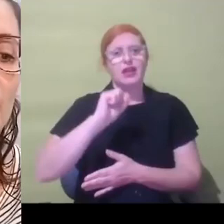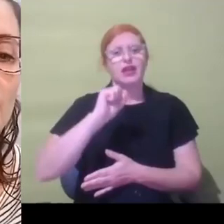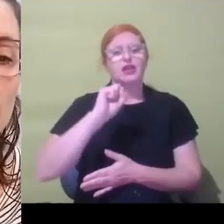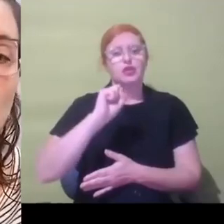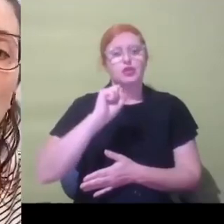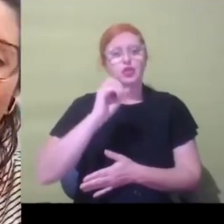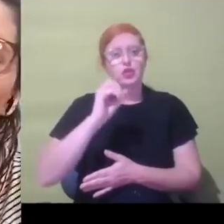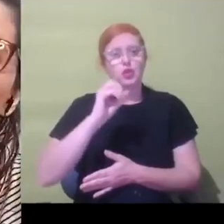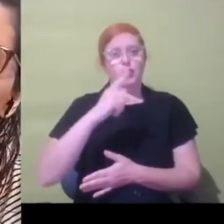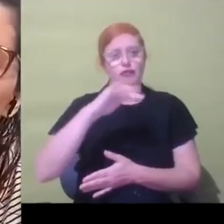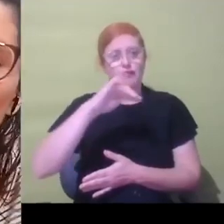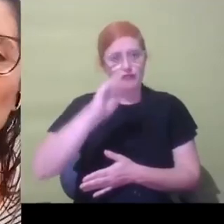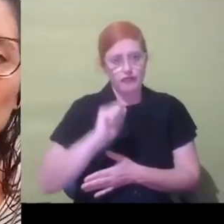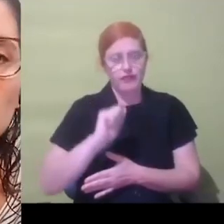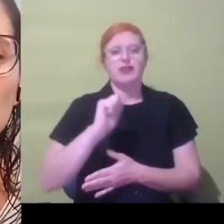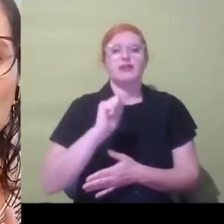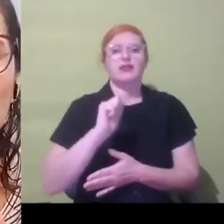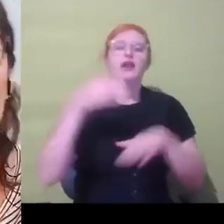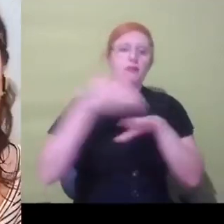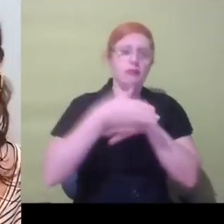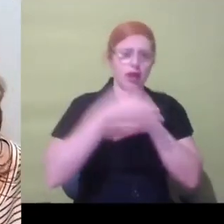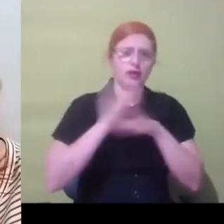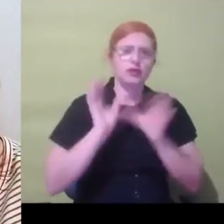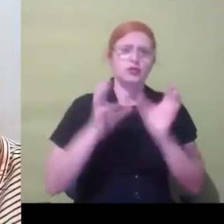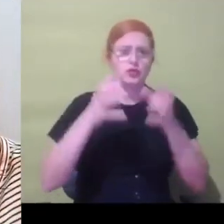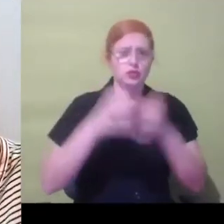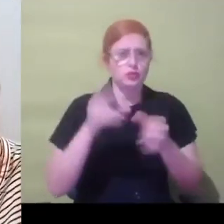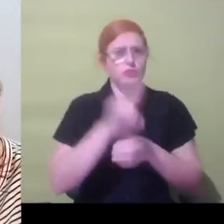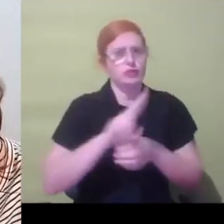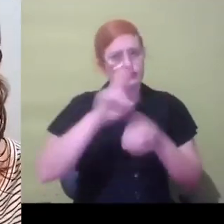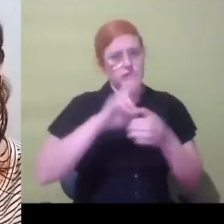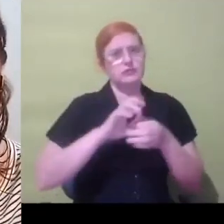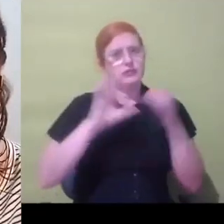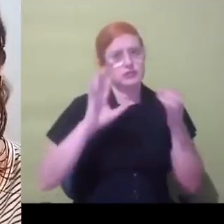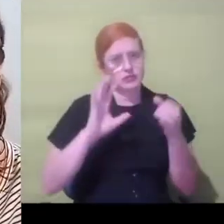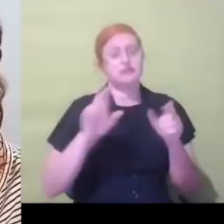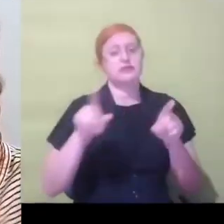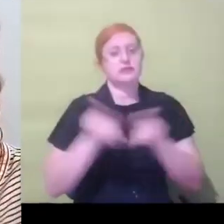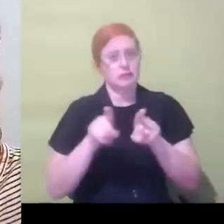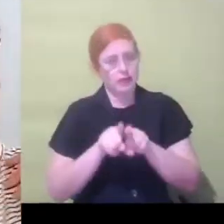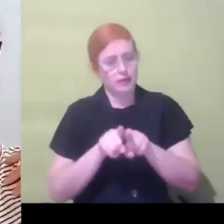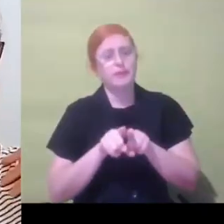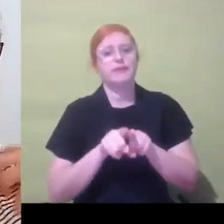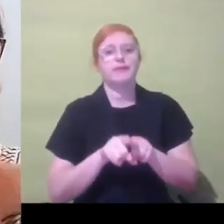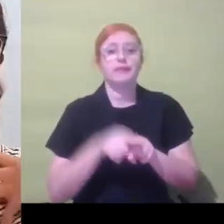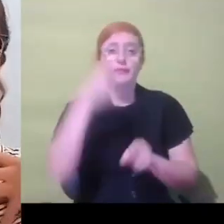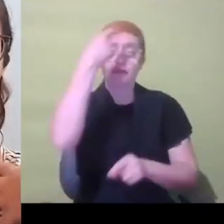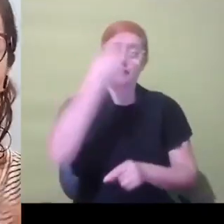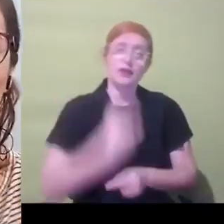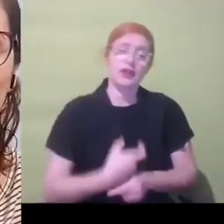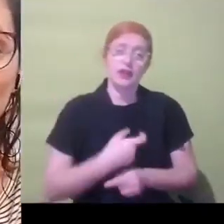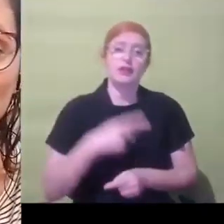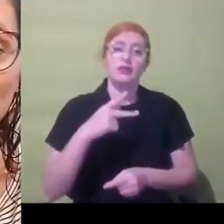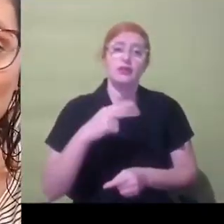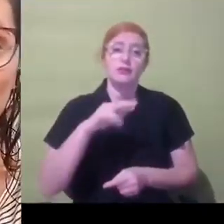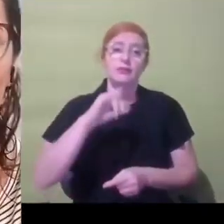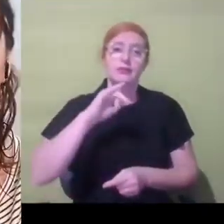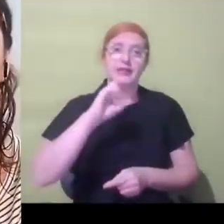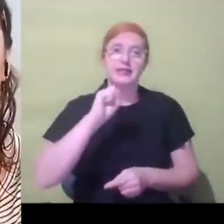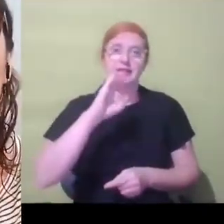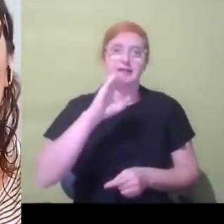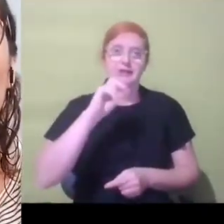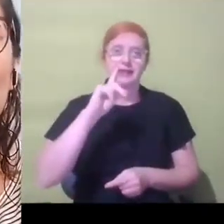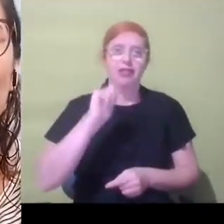live, são parte da rede de colaboradoras da Universidade Livre também. E eu, Priscila